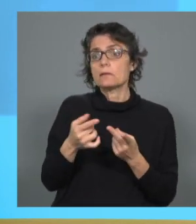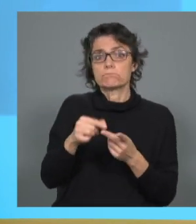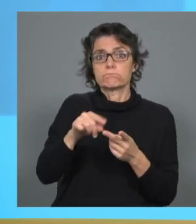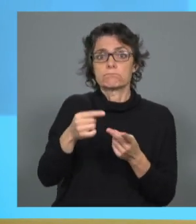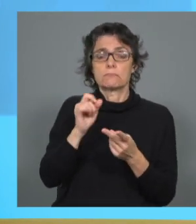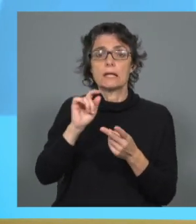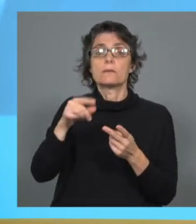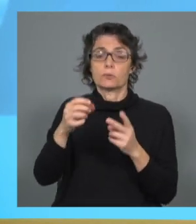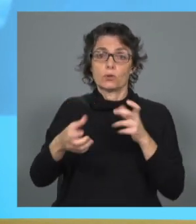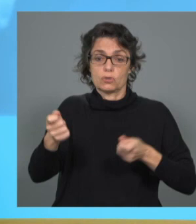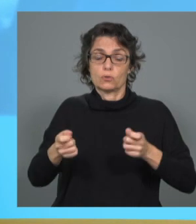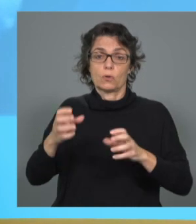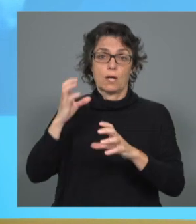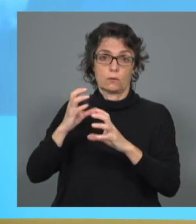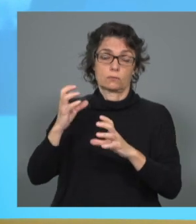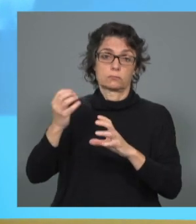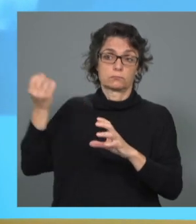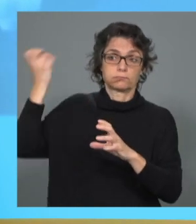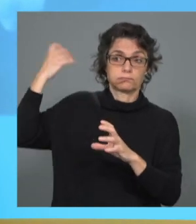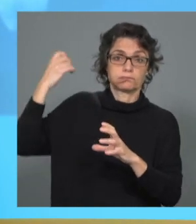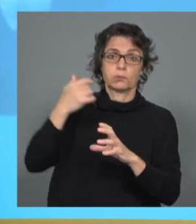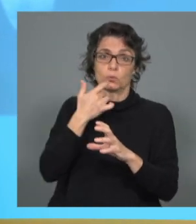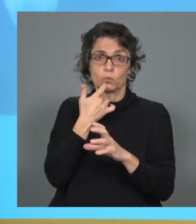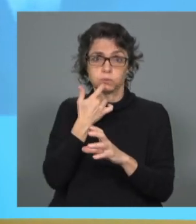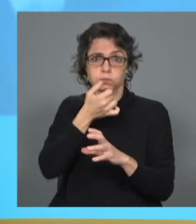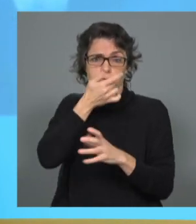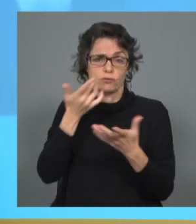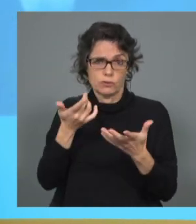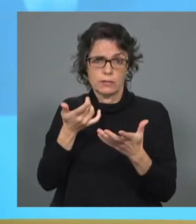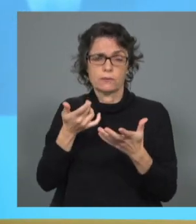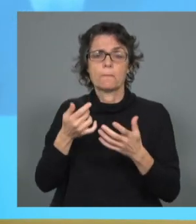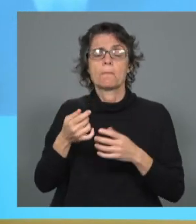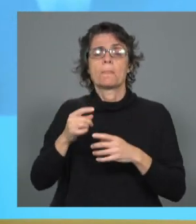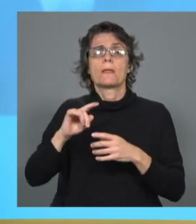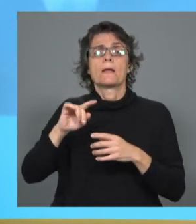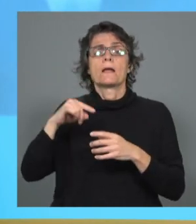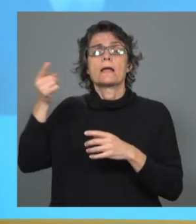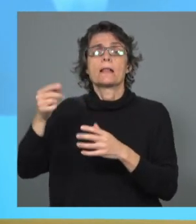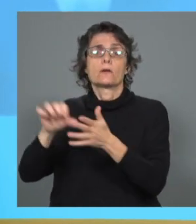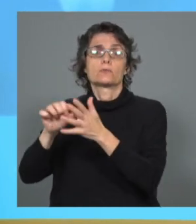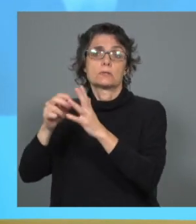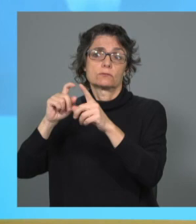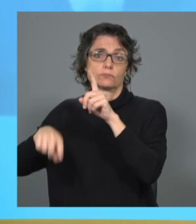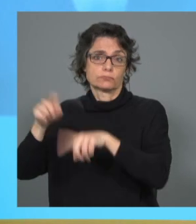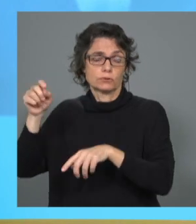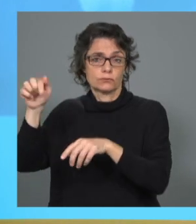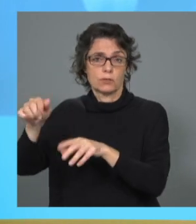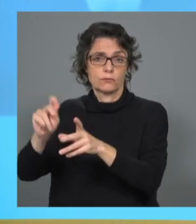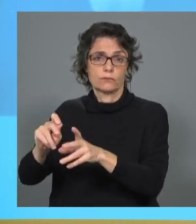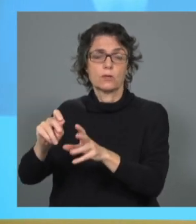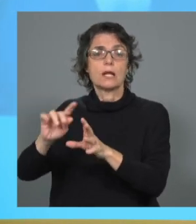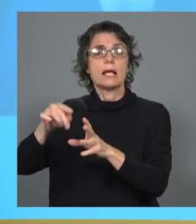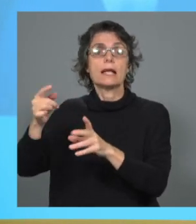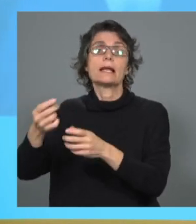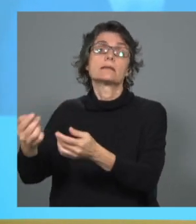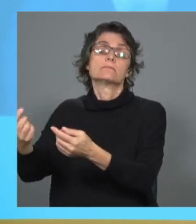levámos o autocarro para lá cheio de bens que entretanto recolhemos e que deixámos lá no centro de refugiados e depois fizemos a viagem com estas pessoas. Mas foi